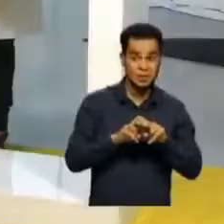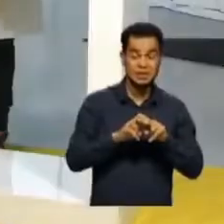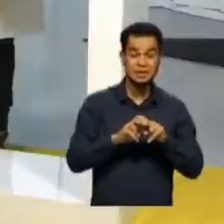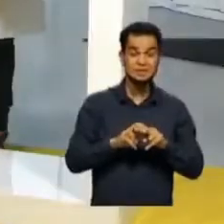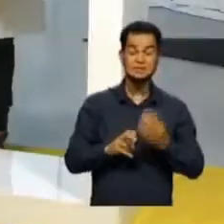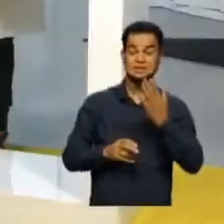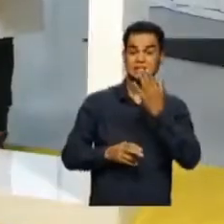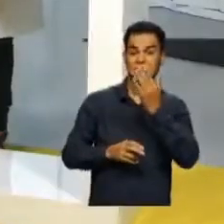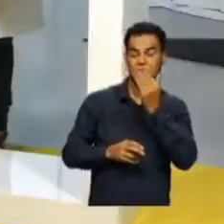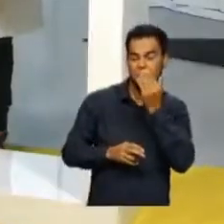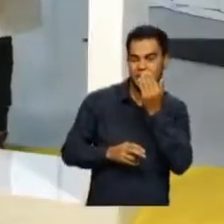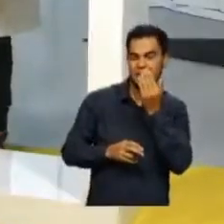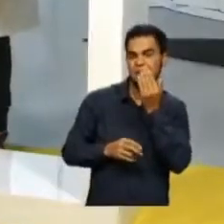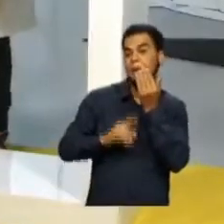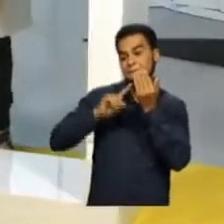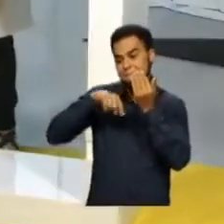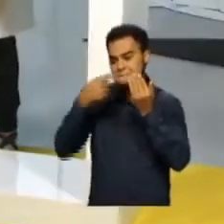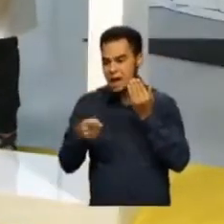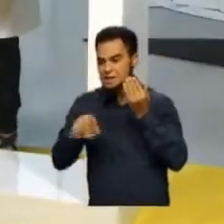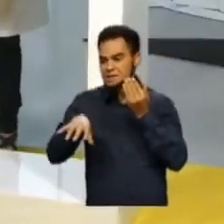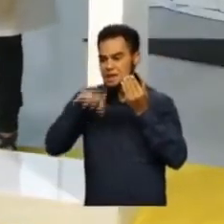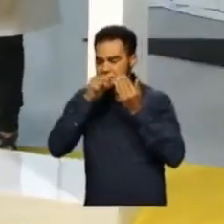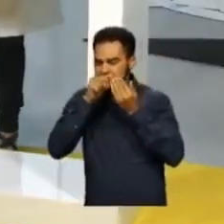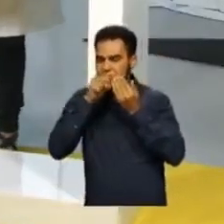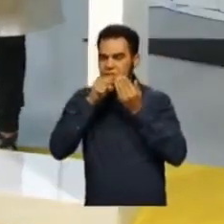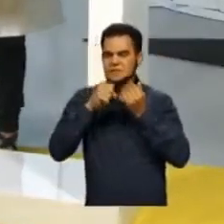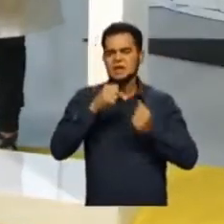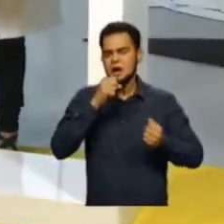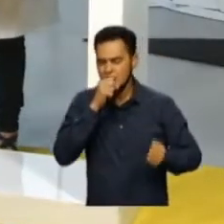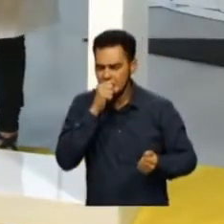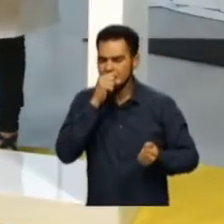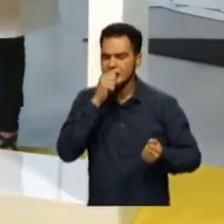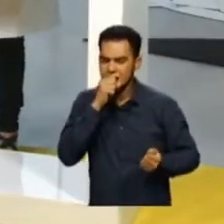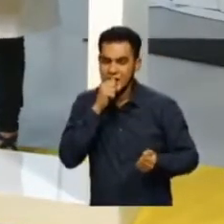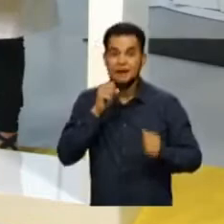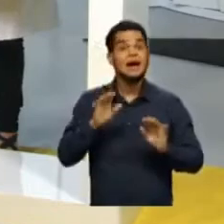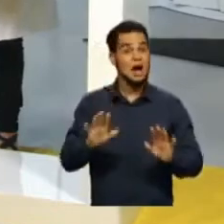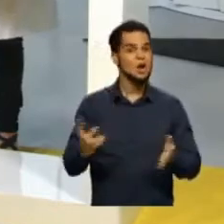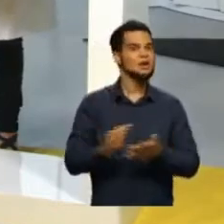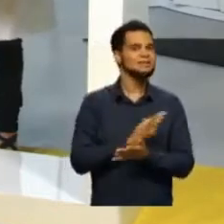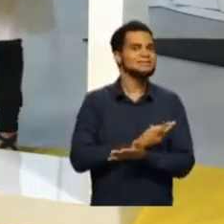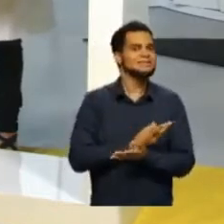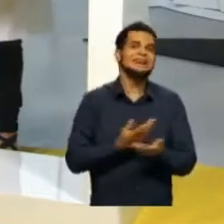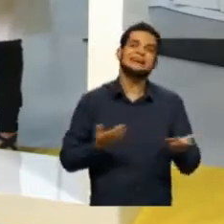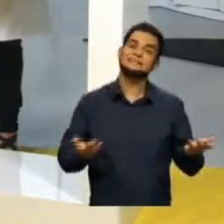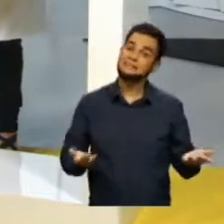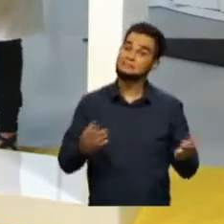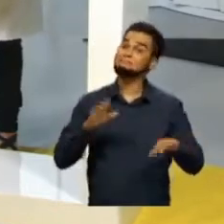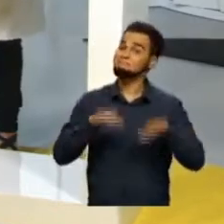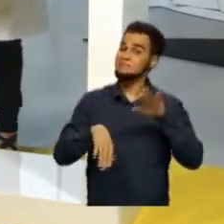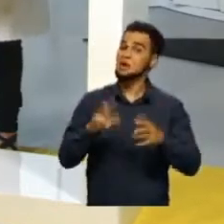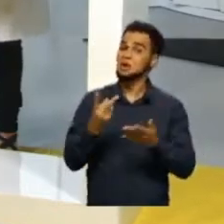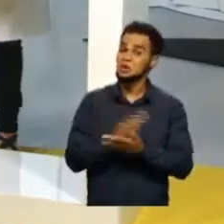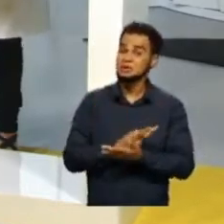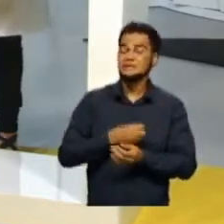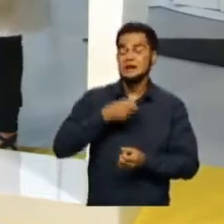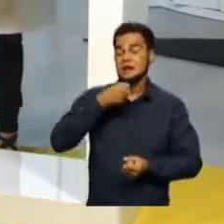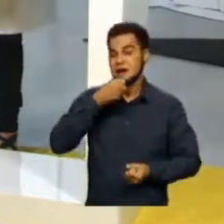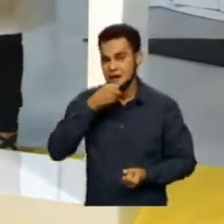está alimentando, você engasga. Por causa, e isso aí, o engasgo, às vezes leva aí uma tosse, vai